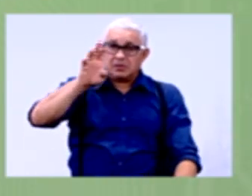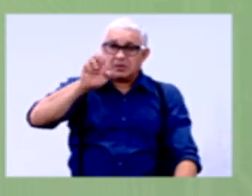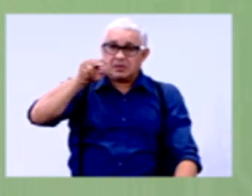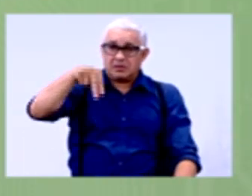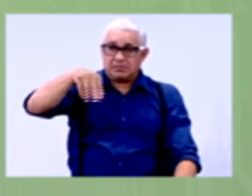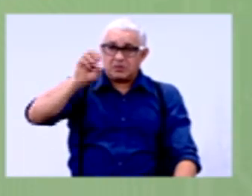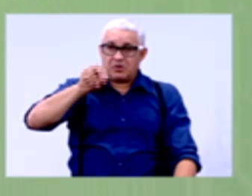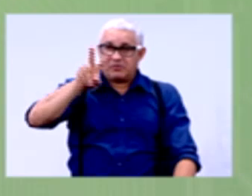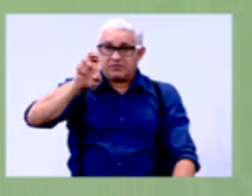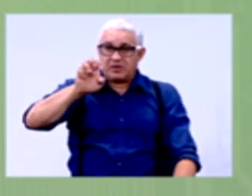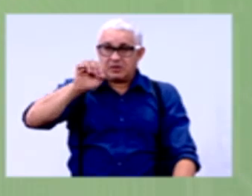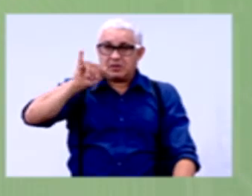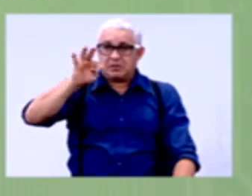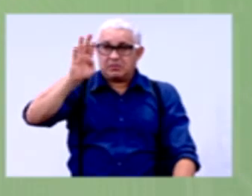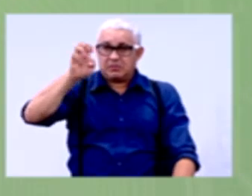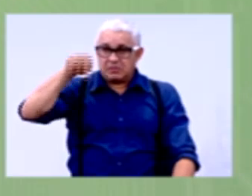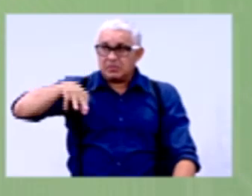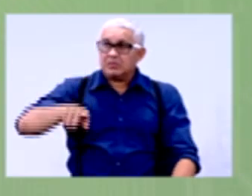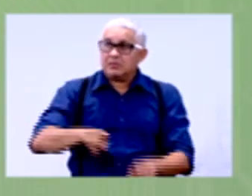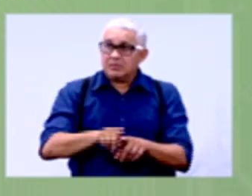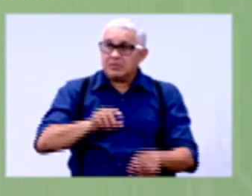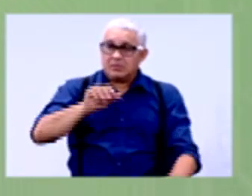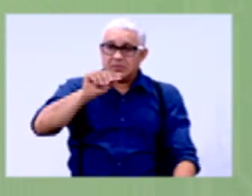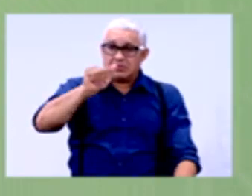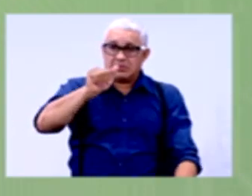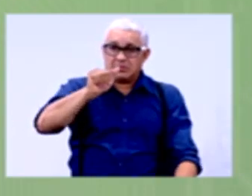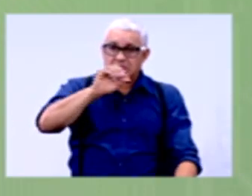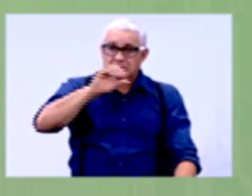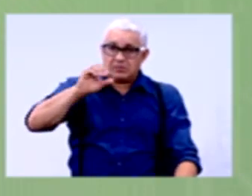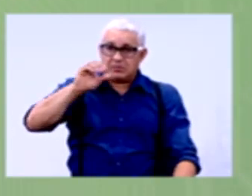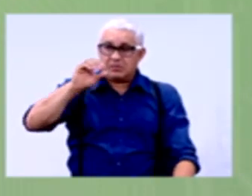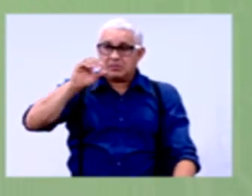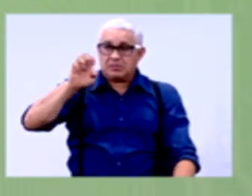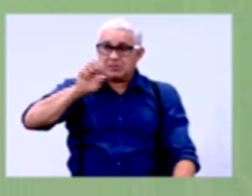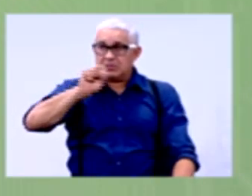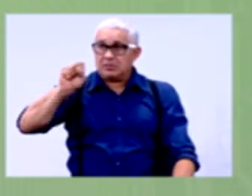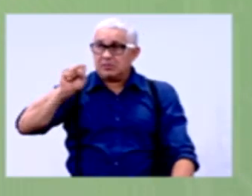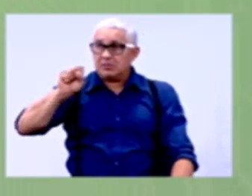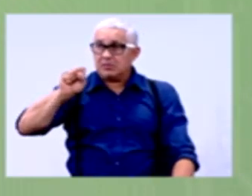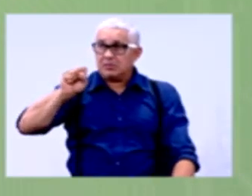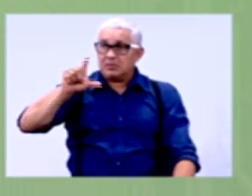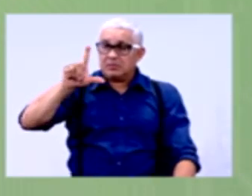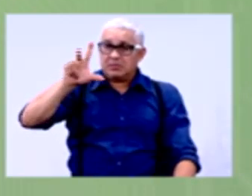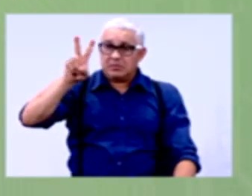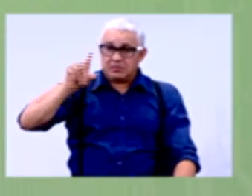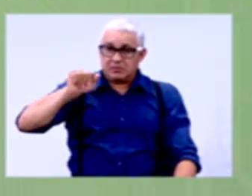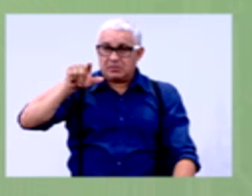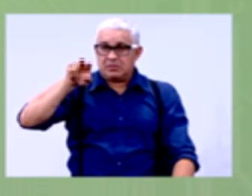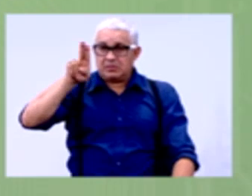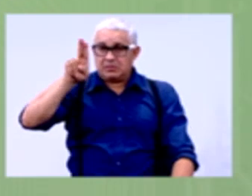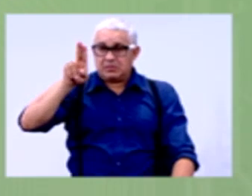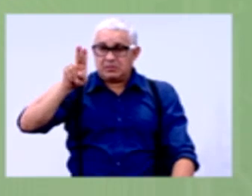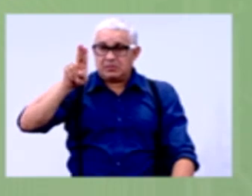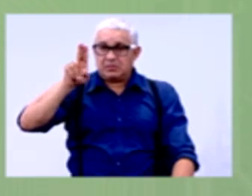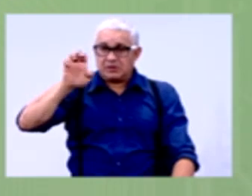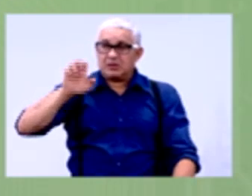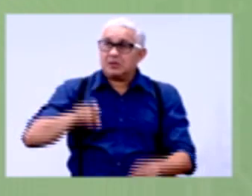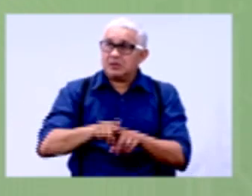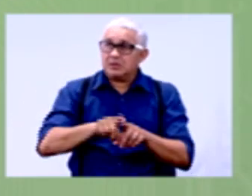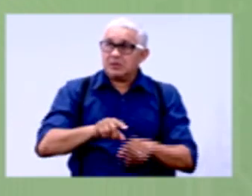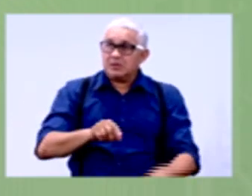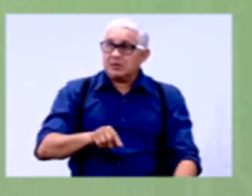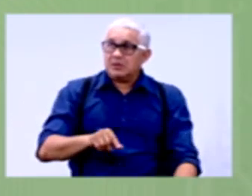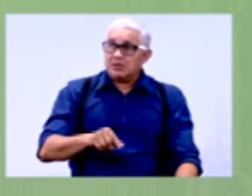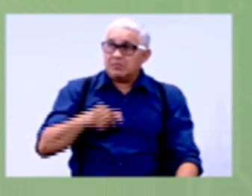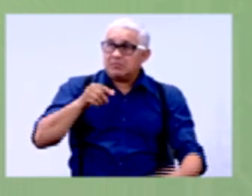basicamente para a gente verificar a quantidade de registro que nós temos lá, né? O tamanho do array do que foi armazenado.